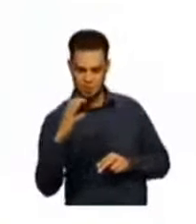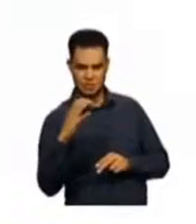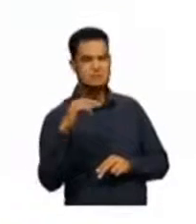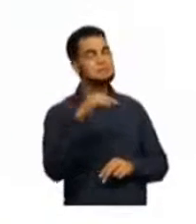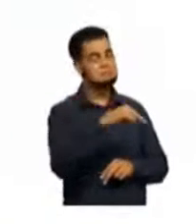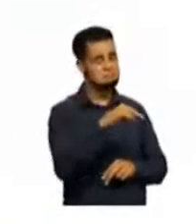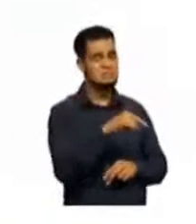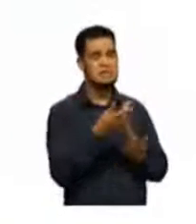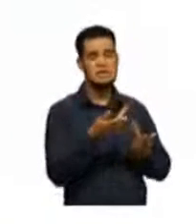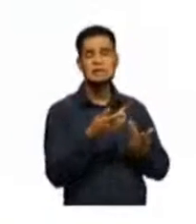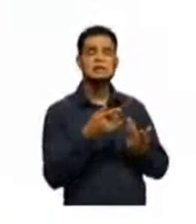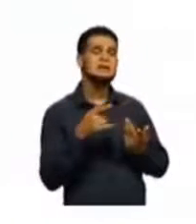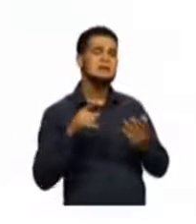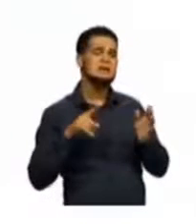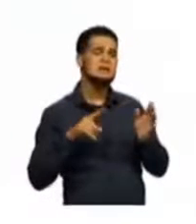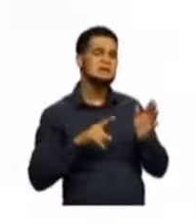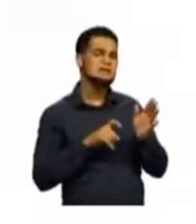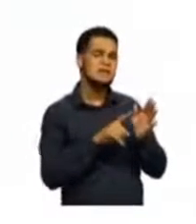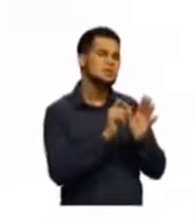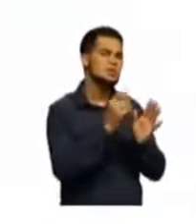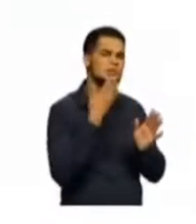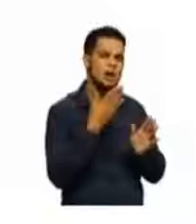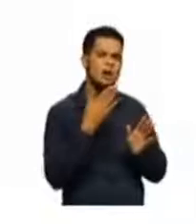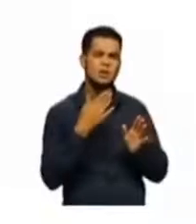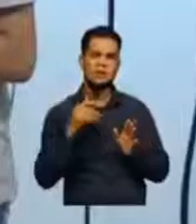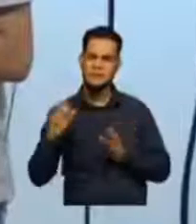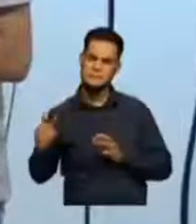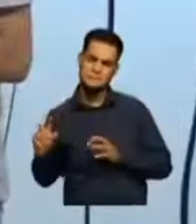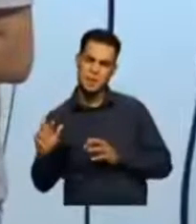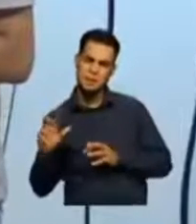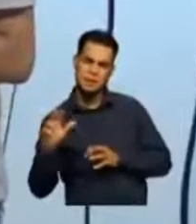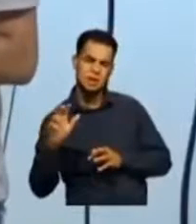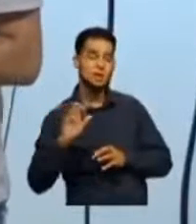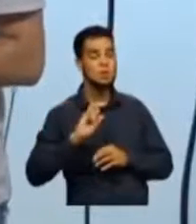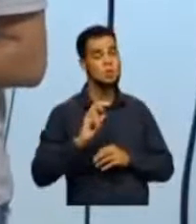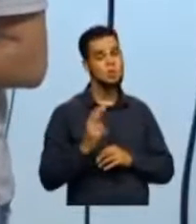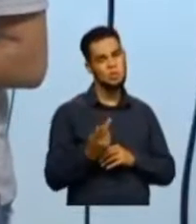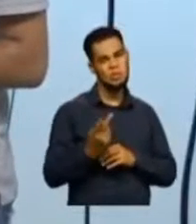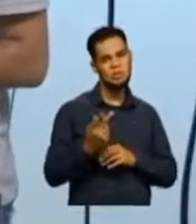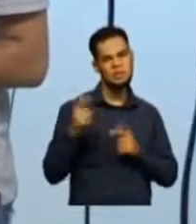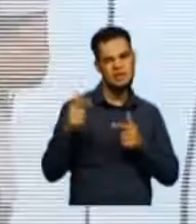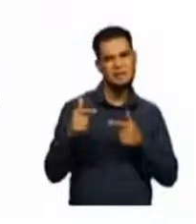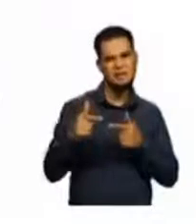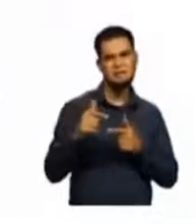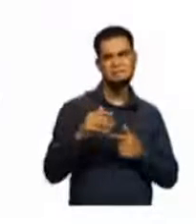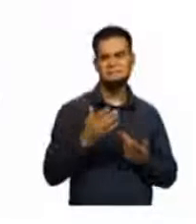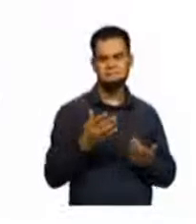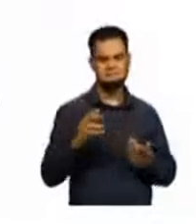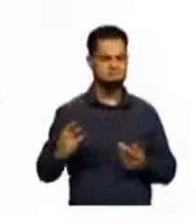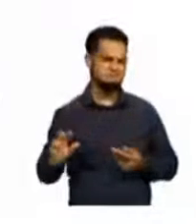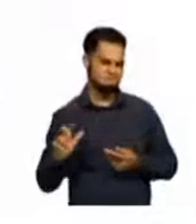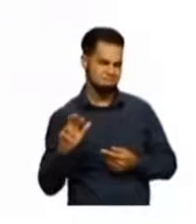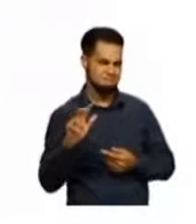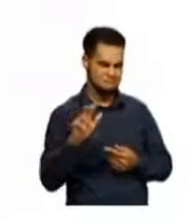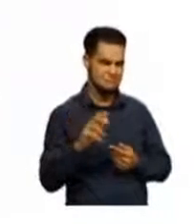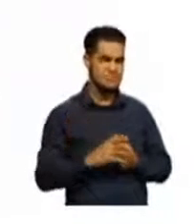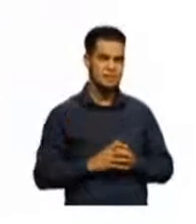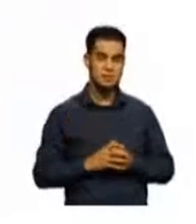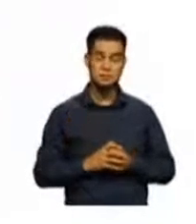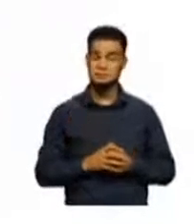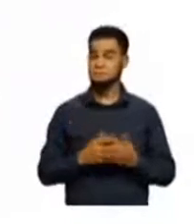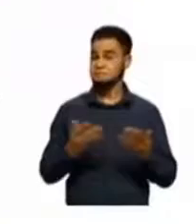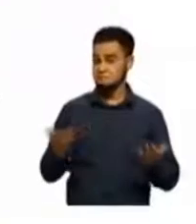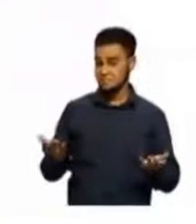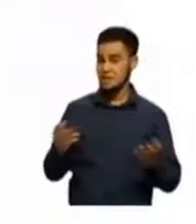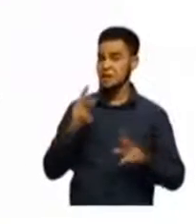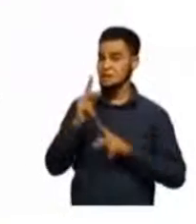insetos conhecidos como barbeiros ou chupanças. Uma ação do homem sobre o meio ambiente que tem contribuído para o